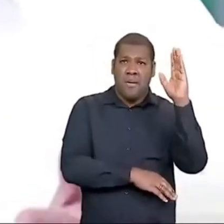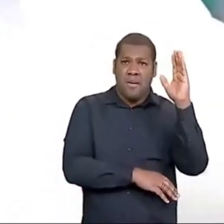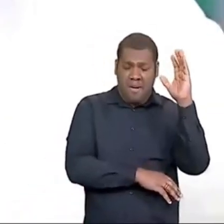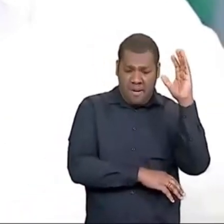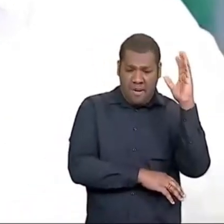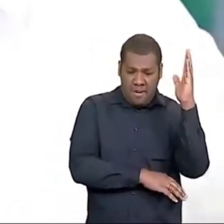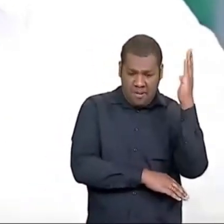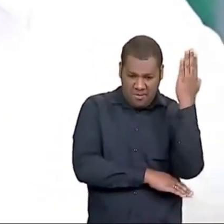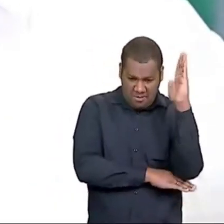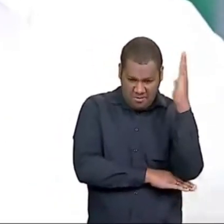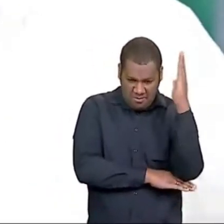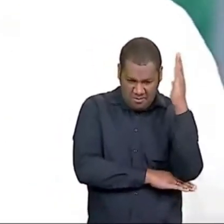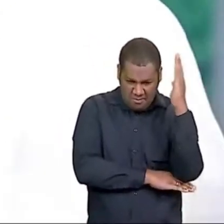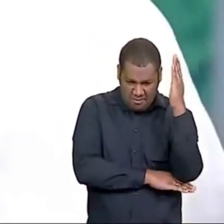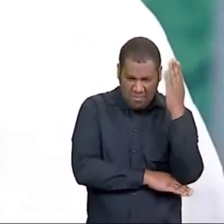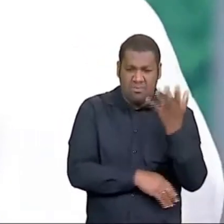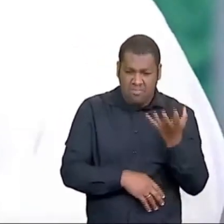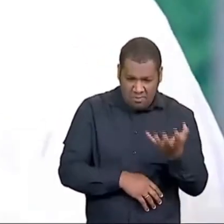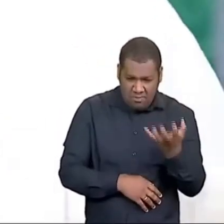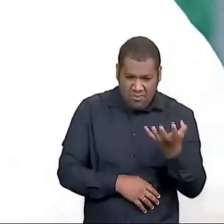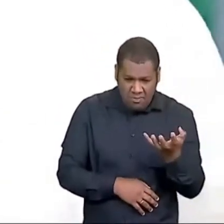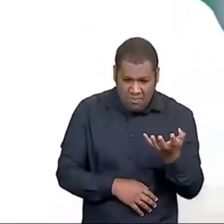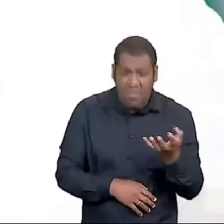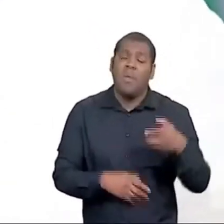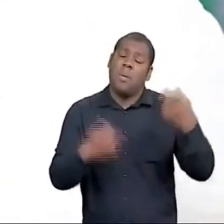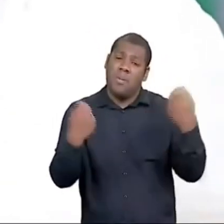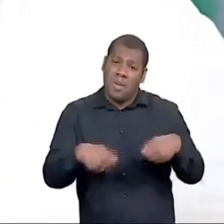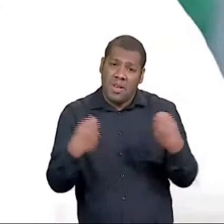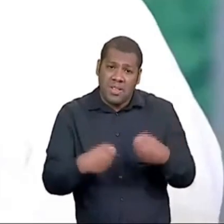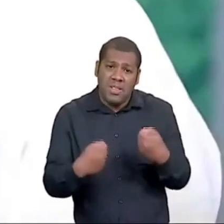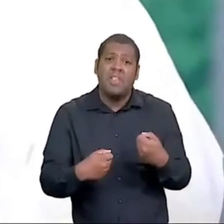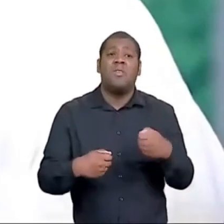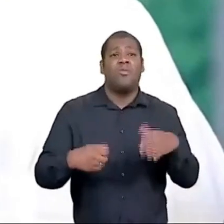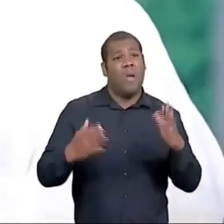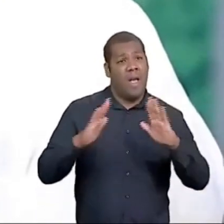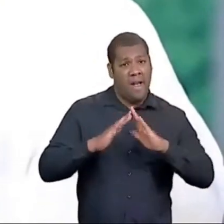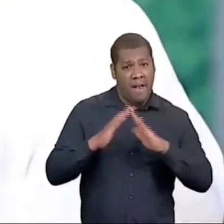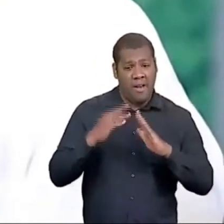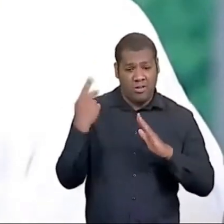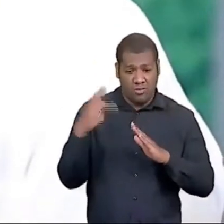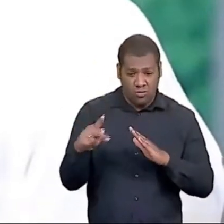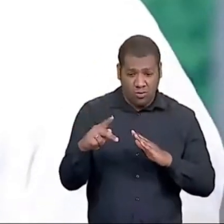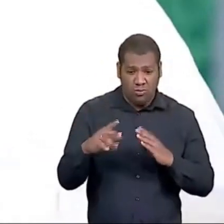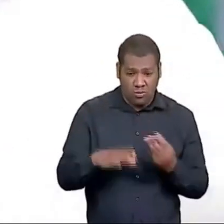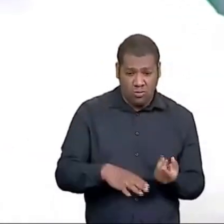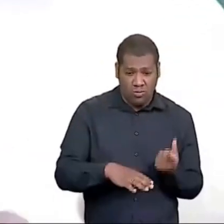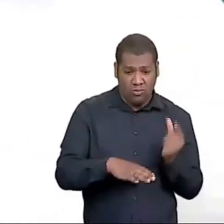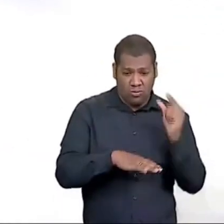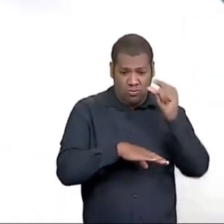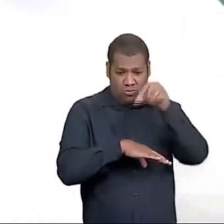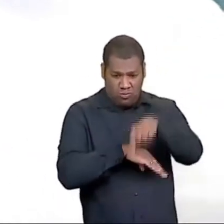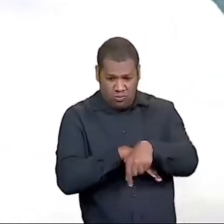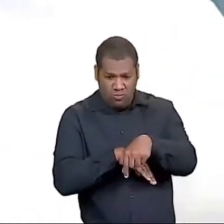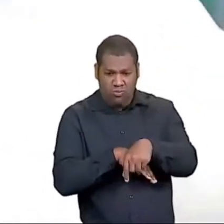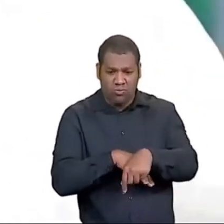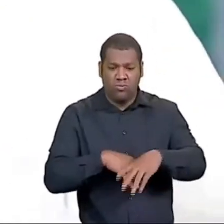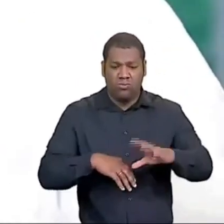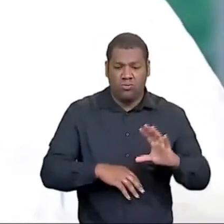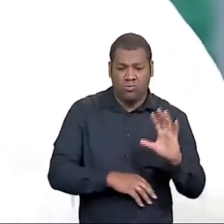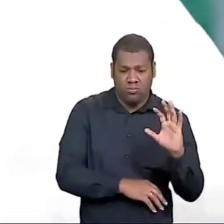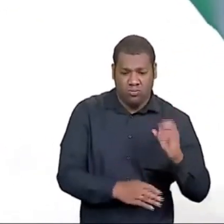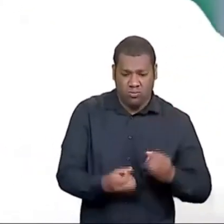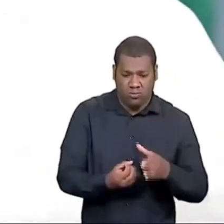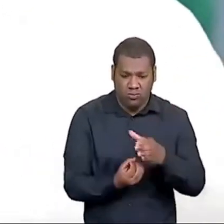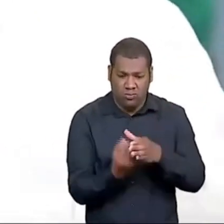o que quiser. O que não dá é para você permitir que as pessoas destruam aquilo que não é deles. O cidadão invade uma floresta e